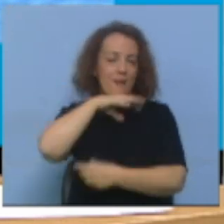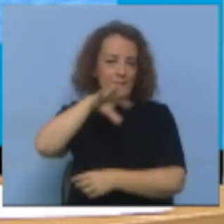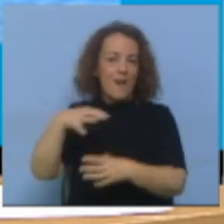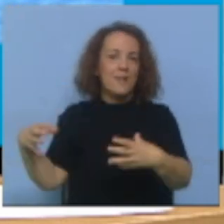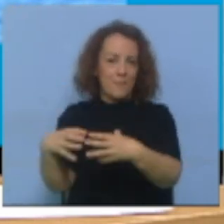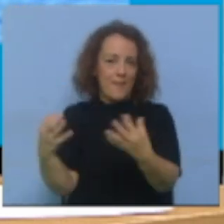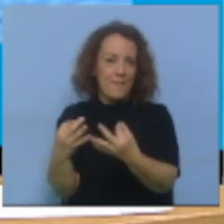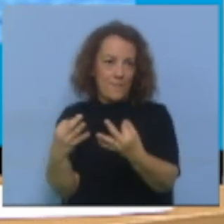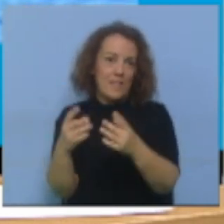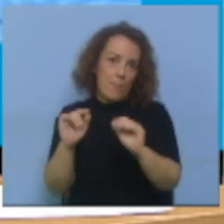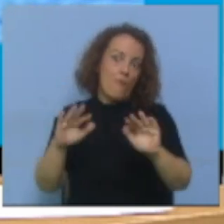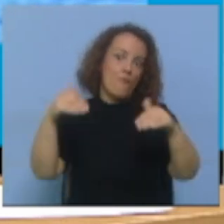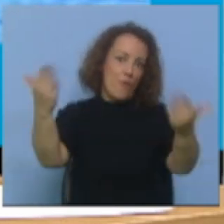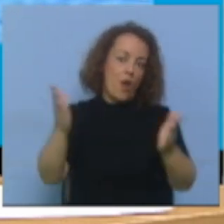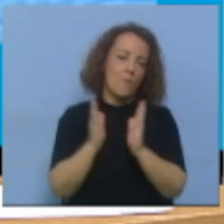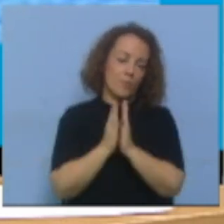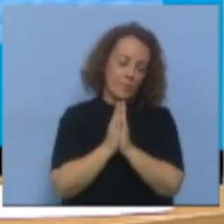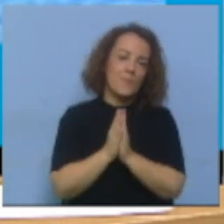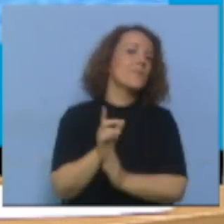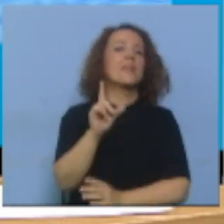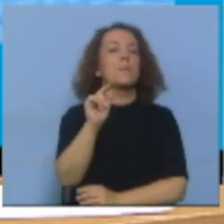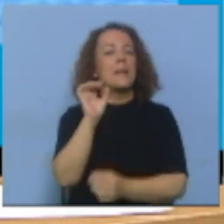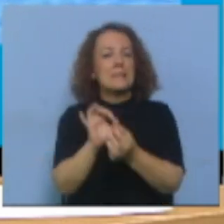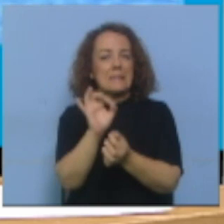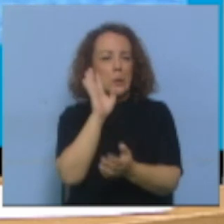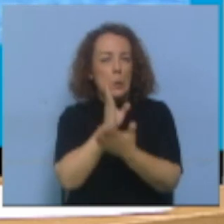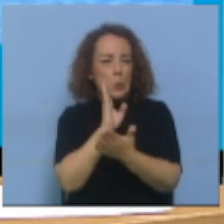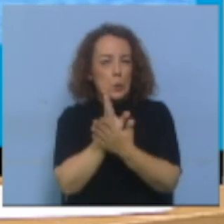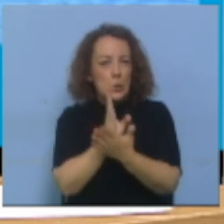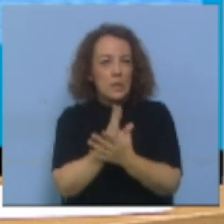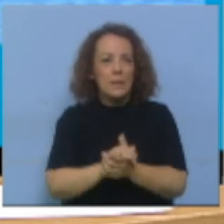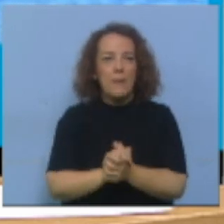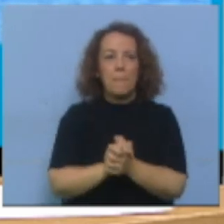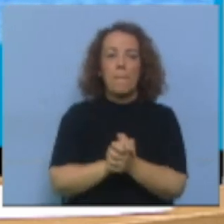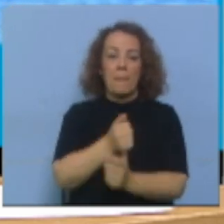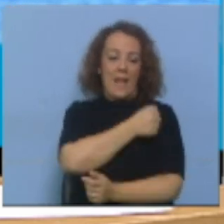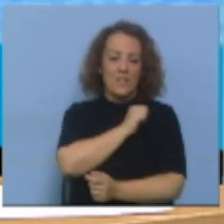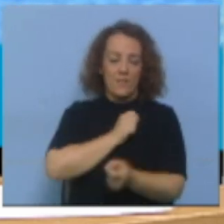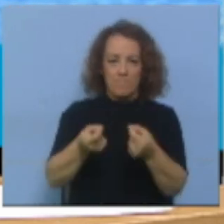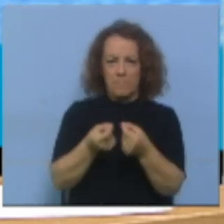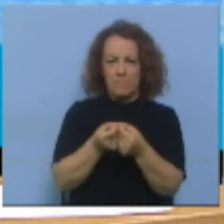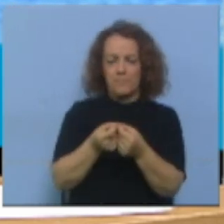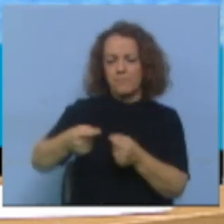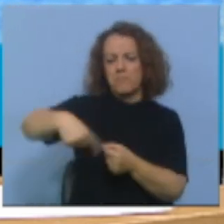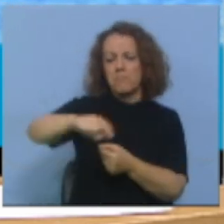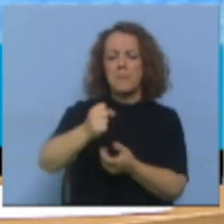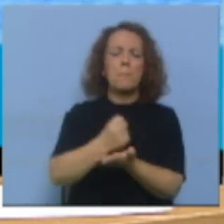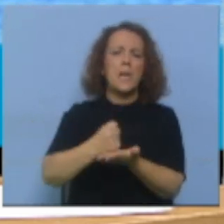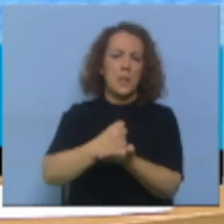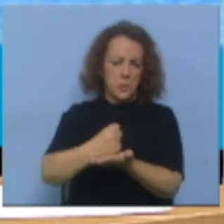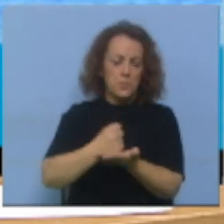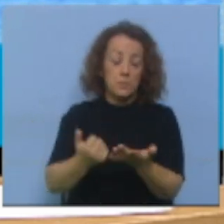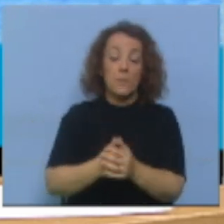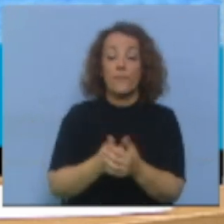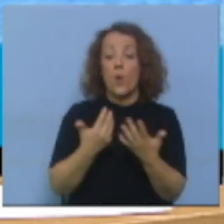e fora da nossa comunidade. Só uma nota para, mesmo perto da minha casa há um mercado. E nesta altura